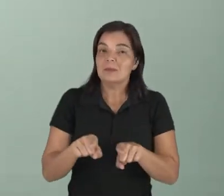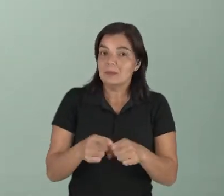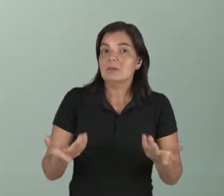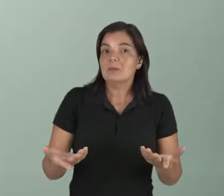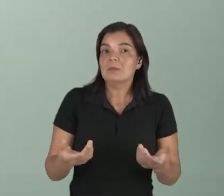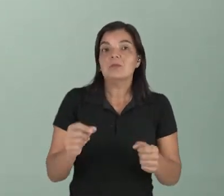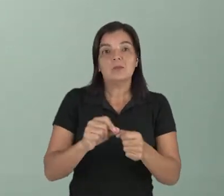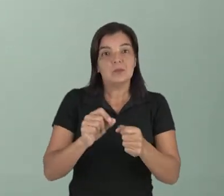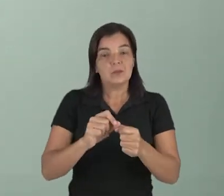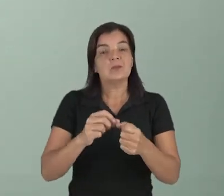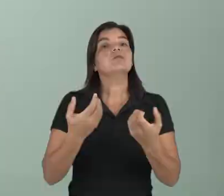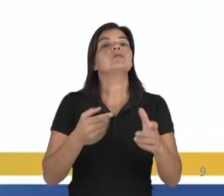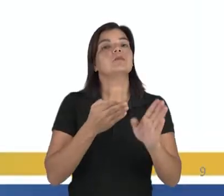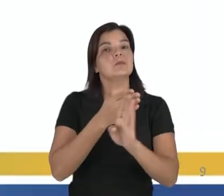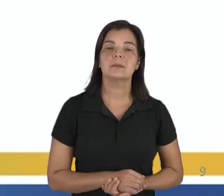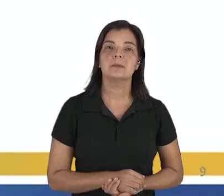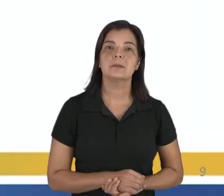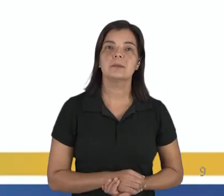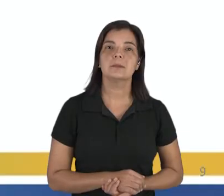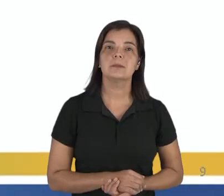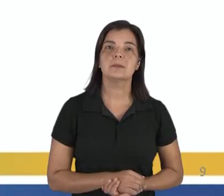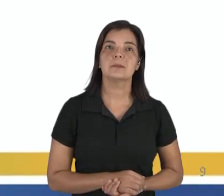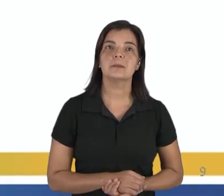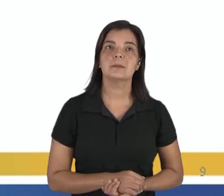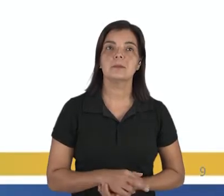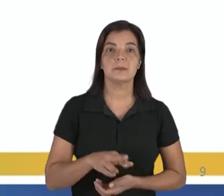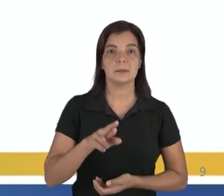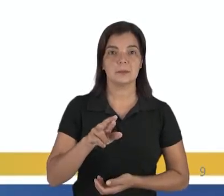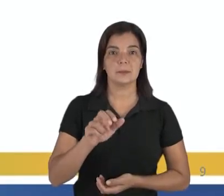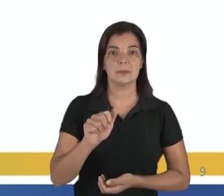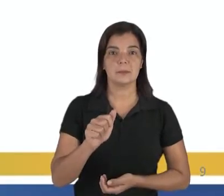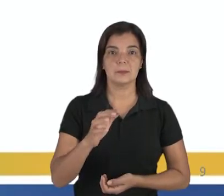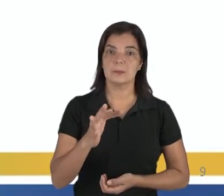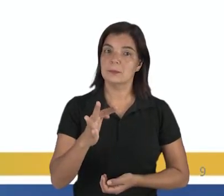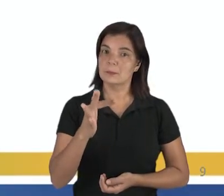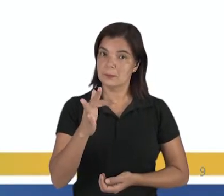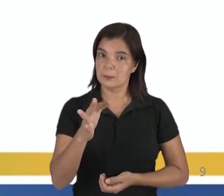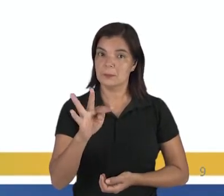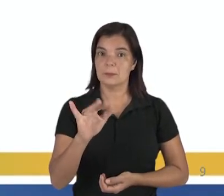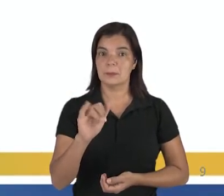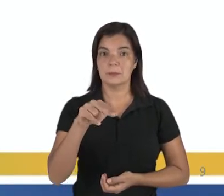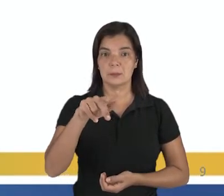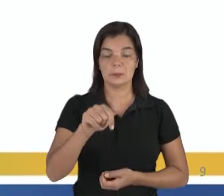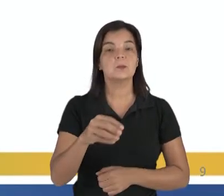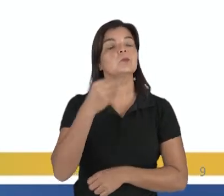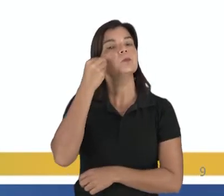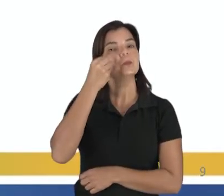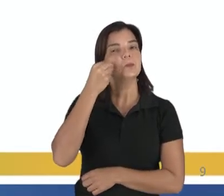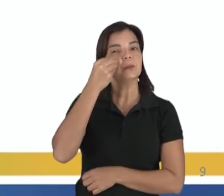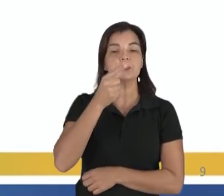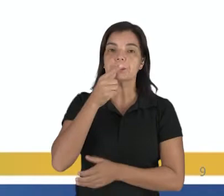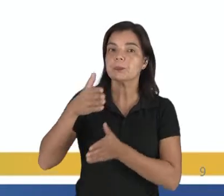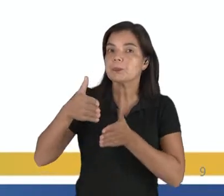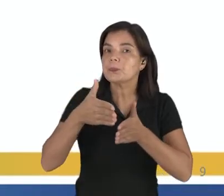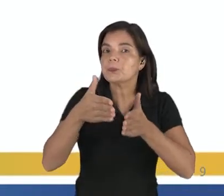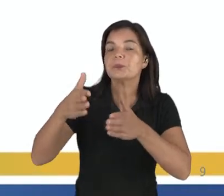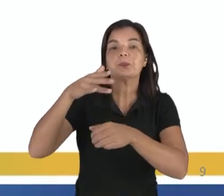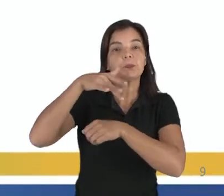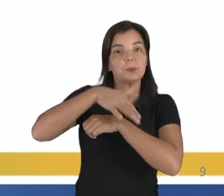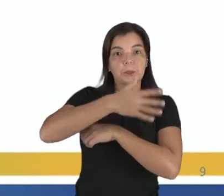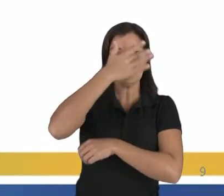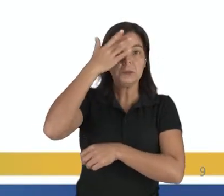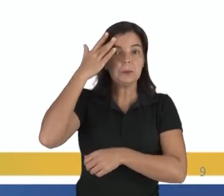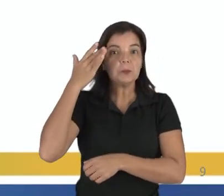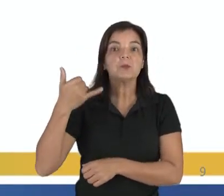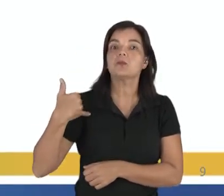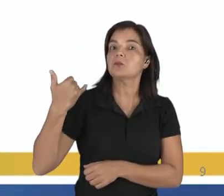estar fazendo aquela modalidade. O rafting comercial proporciona a experiência de descer o rio para pessoas de qualquer